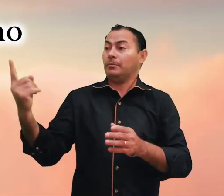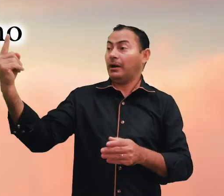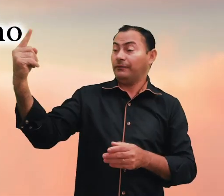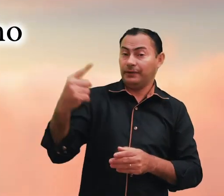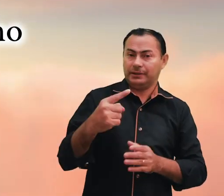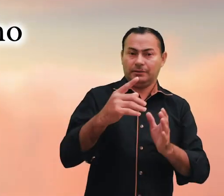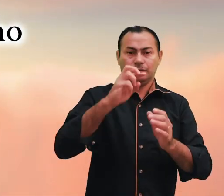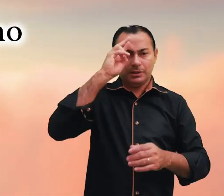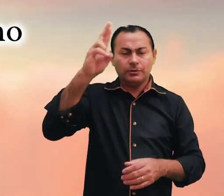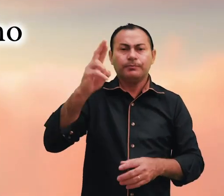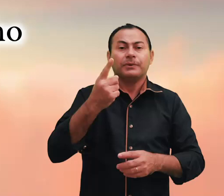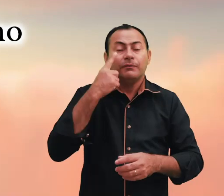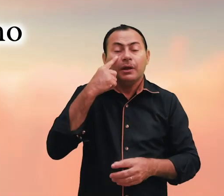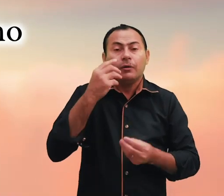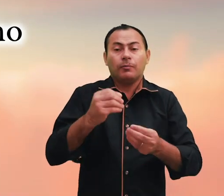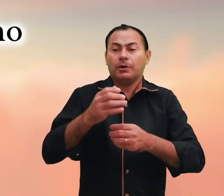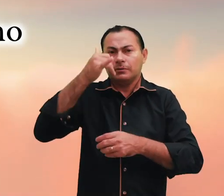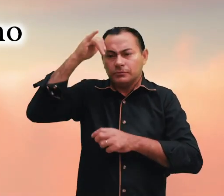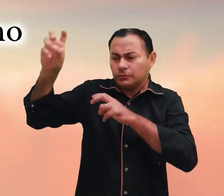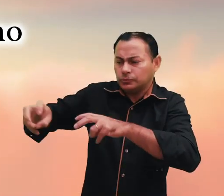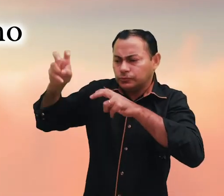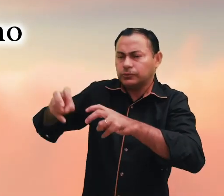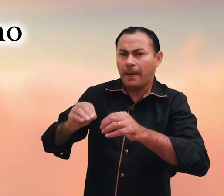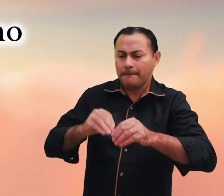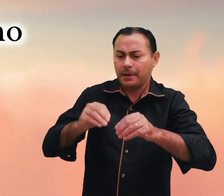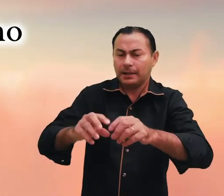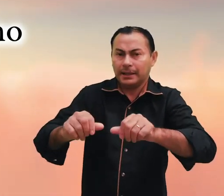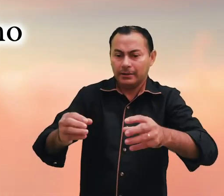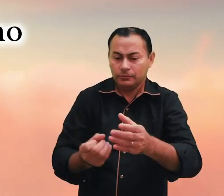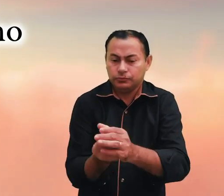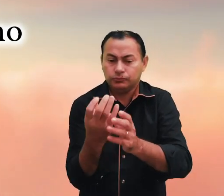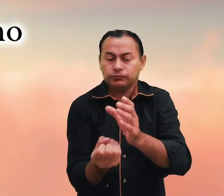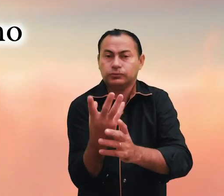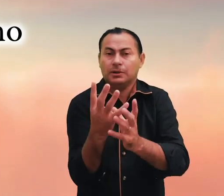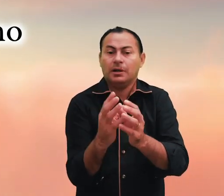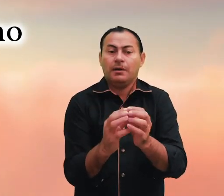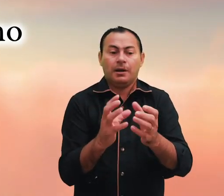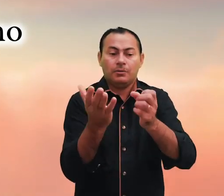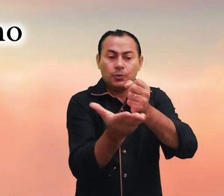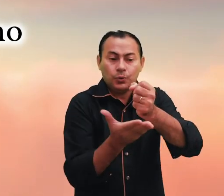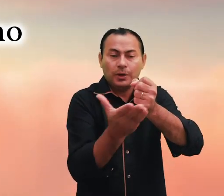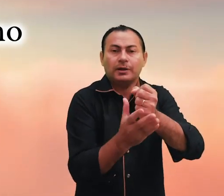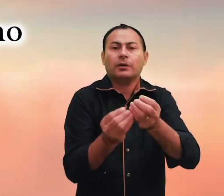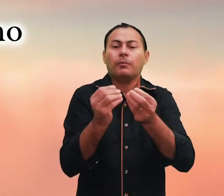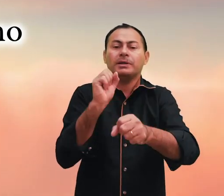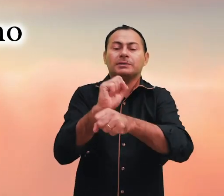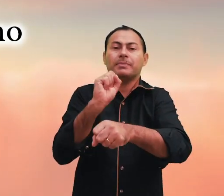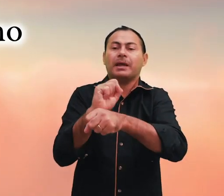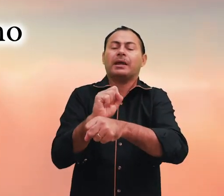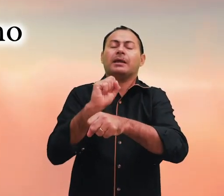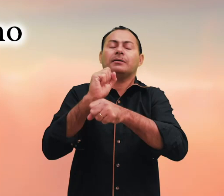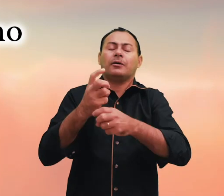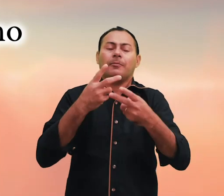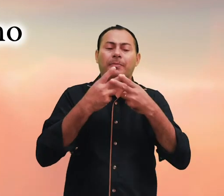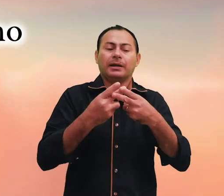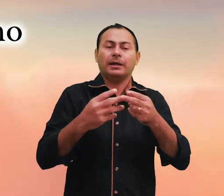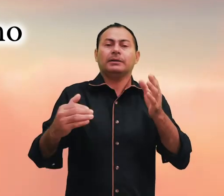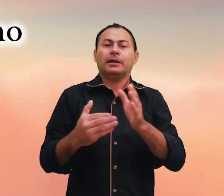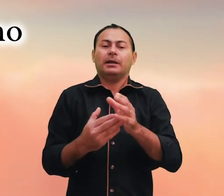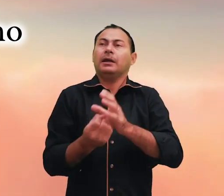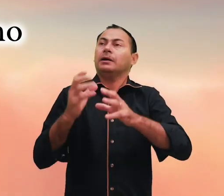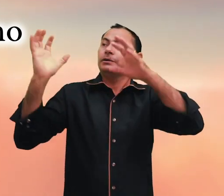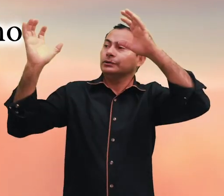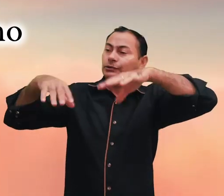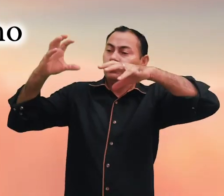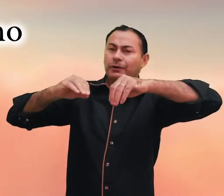Senhor. Vejam como o agricultor aguarda que a terra produza a preciosa colheita e como espera com paciência até virem